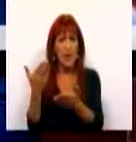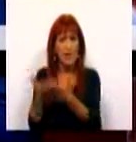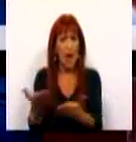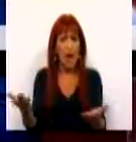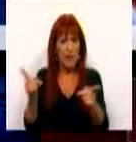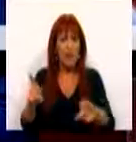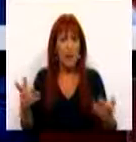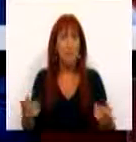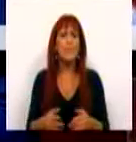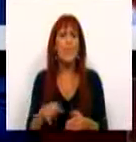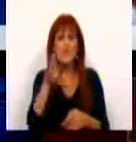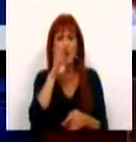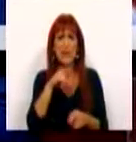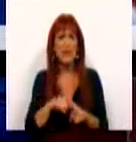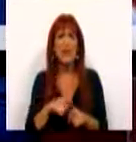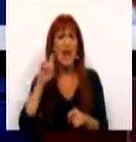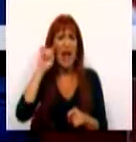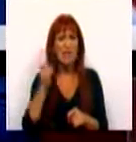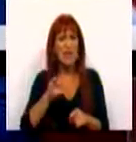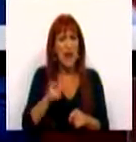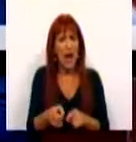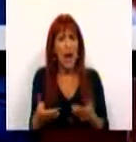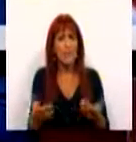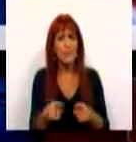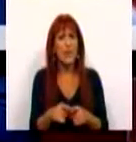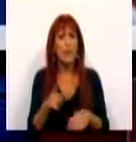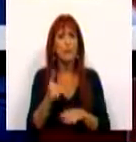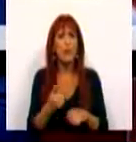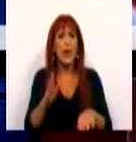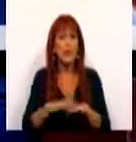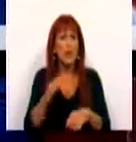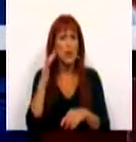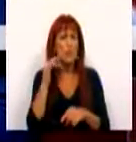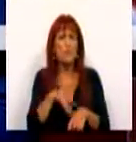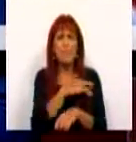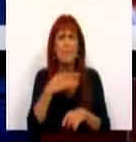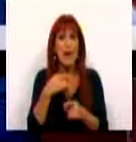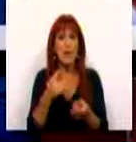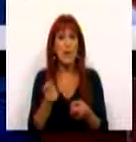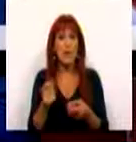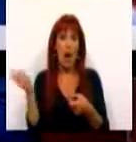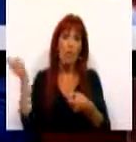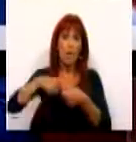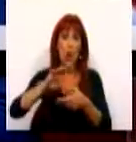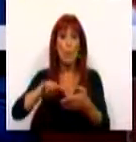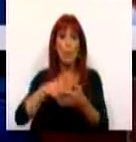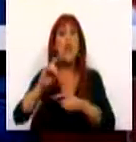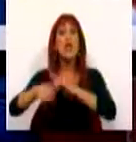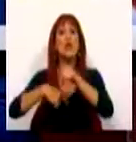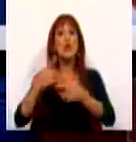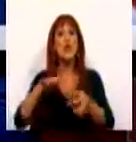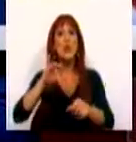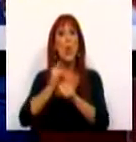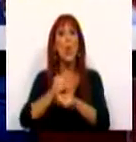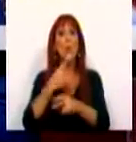se terão que ser revistas, dado o número de médicos que aderiu a este programa. Depois avançava para